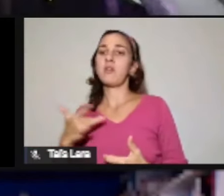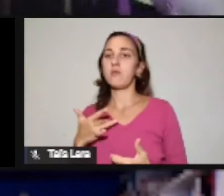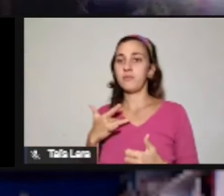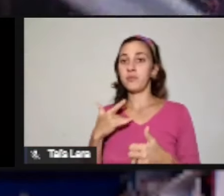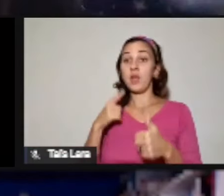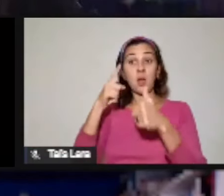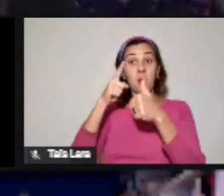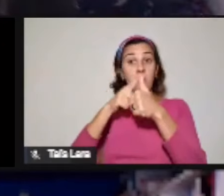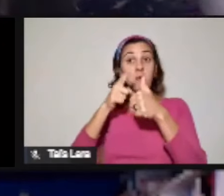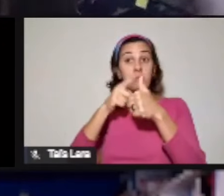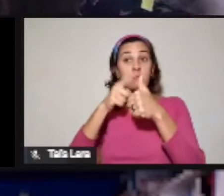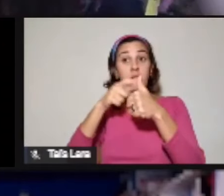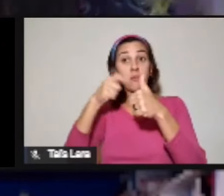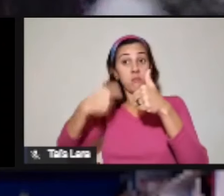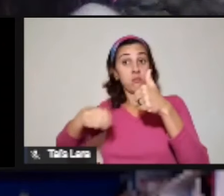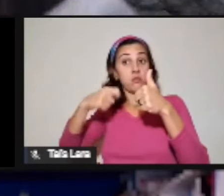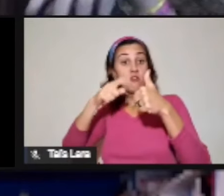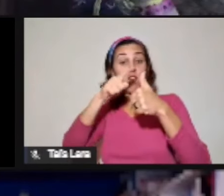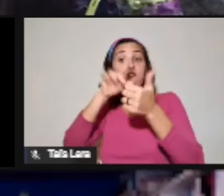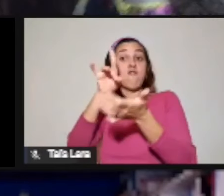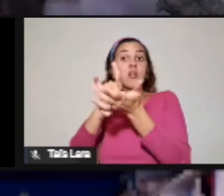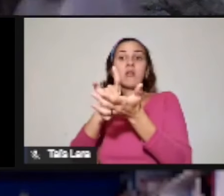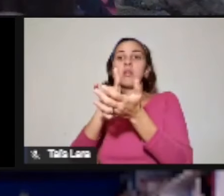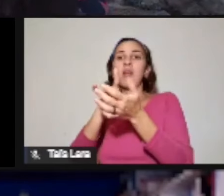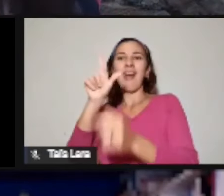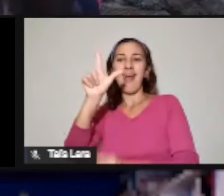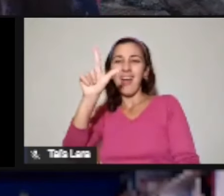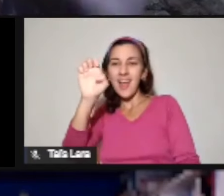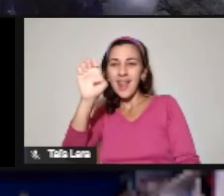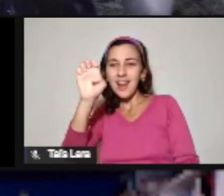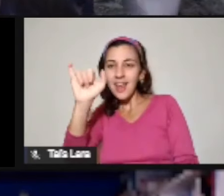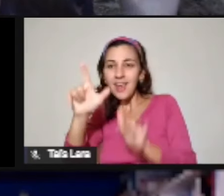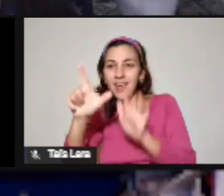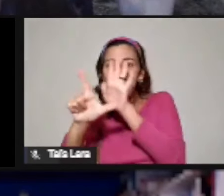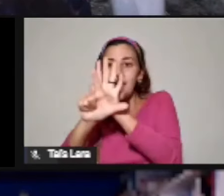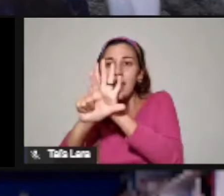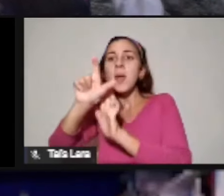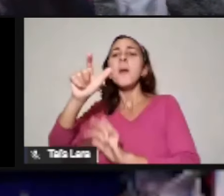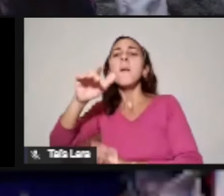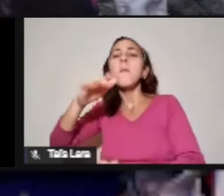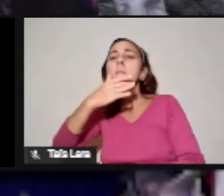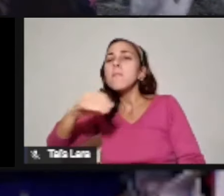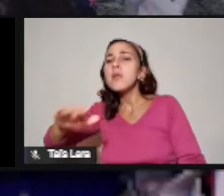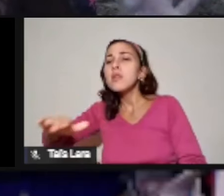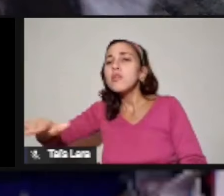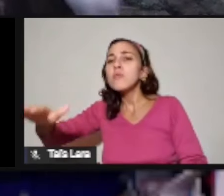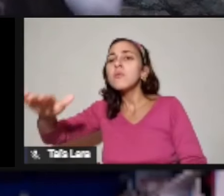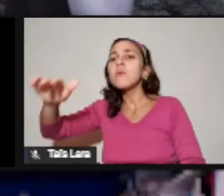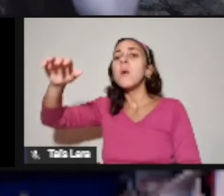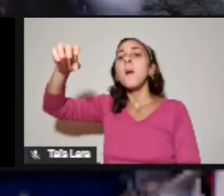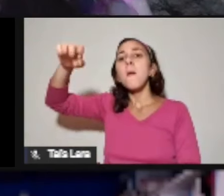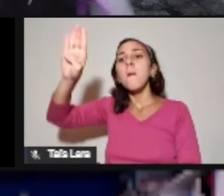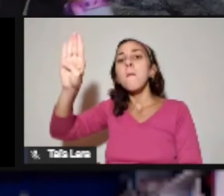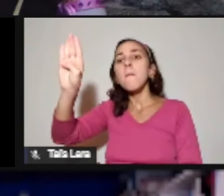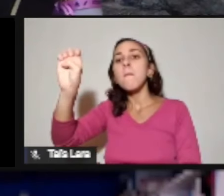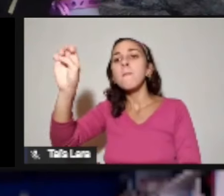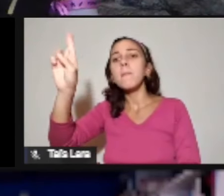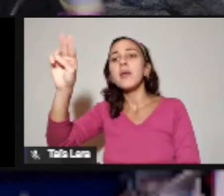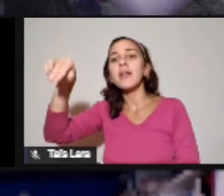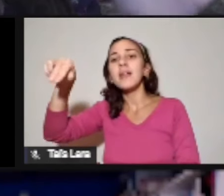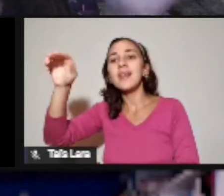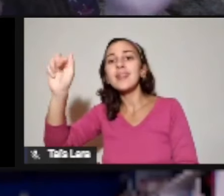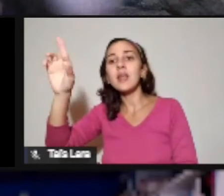Menino Bernardo, é para sair prendendo família, pai e mãe. Primeira coisa, não é essa a ideia. A ideia é fazer com que a